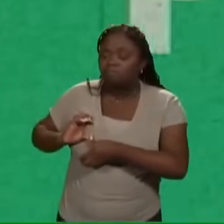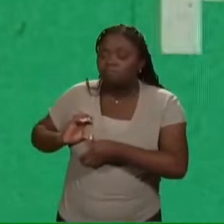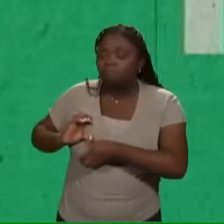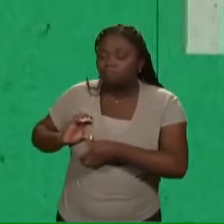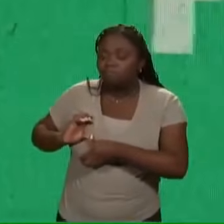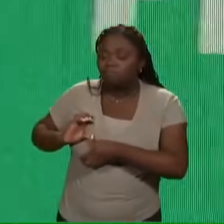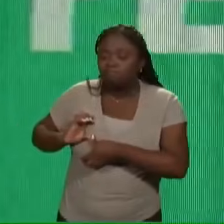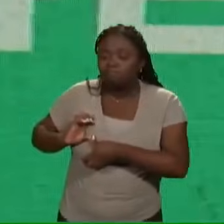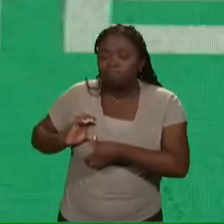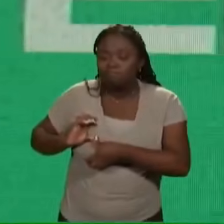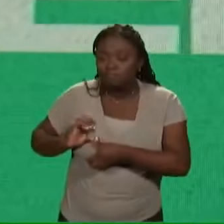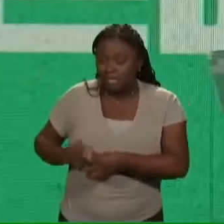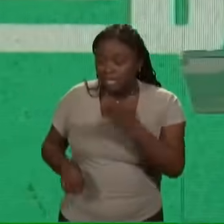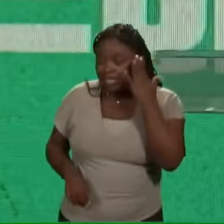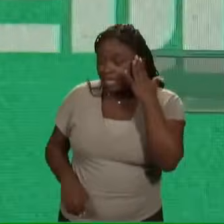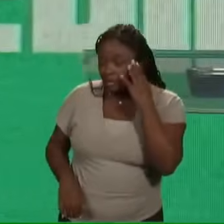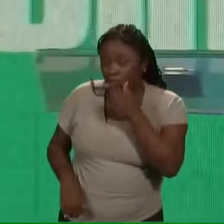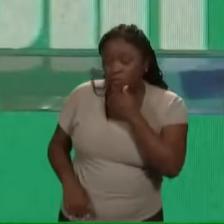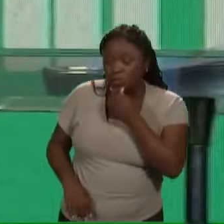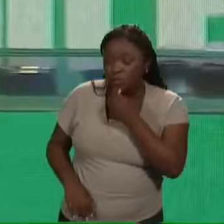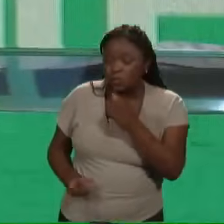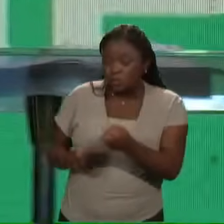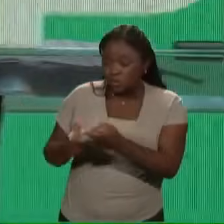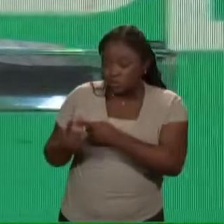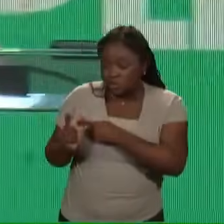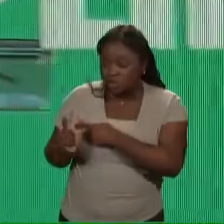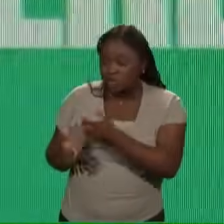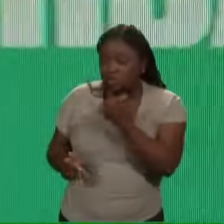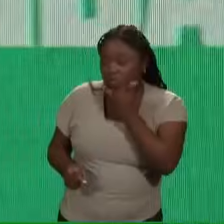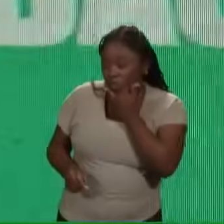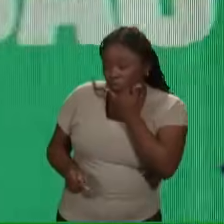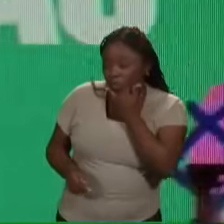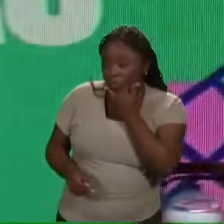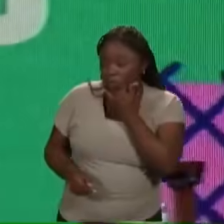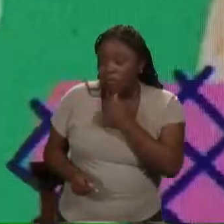Sabe aquele homem que o senhor perdoou a dívida todinha, que ia ser vendido como escravo?